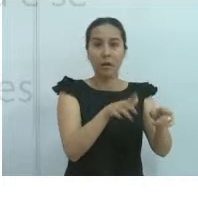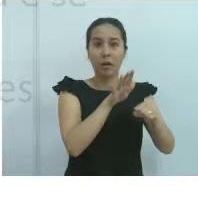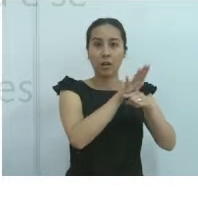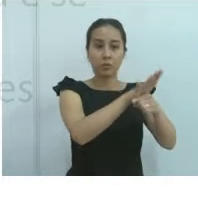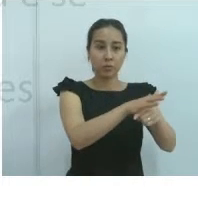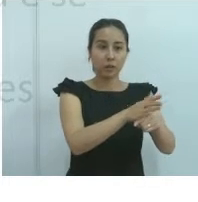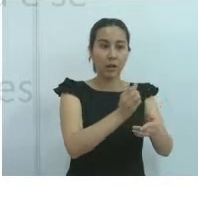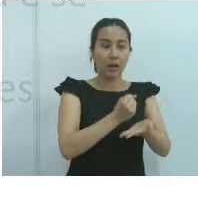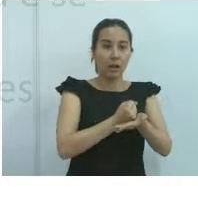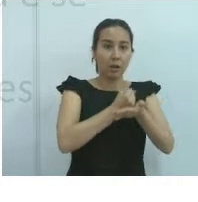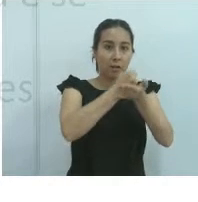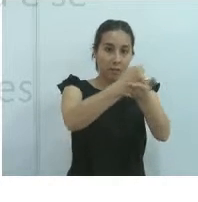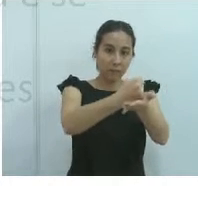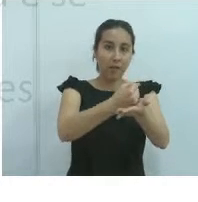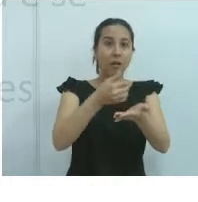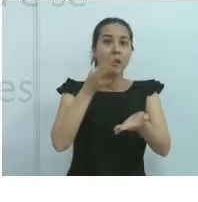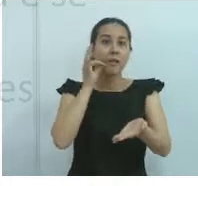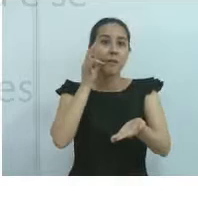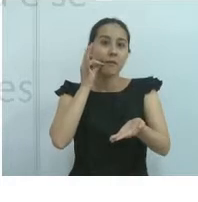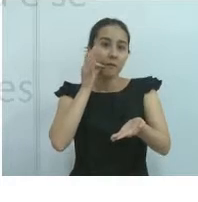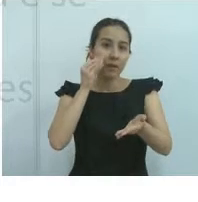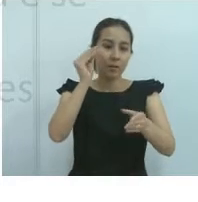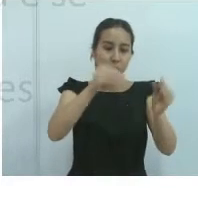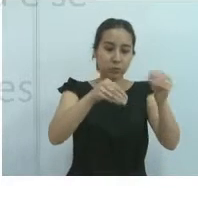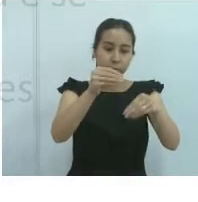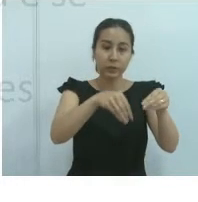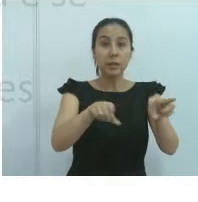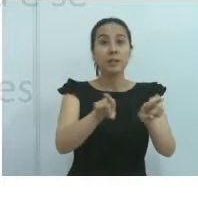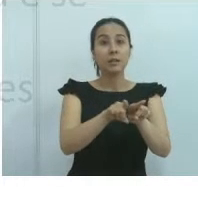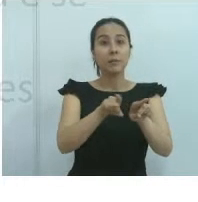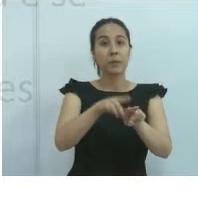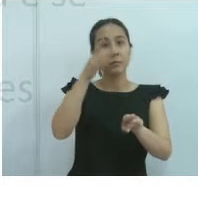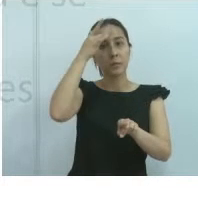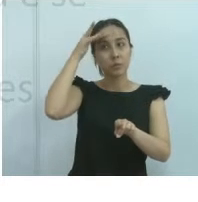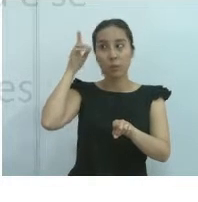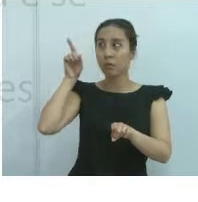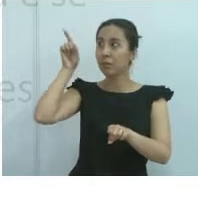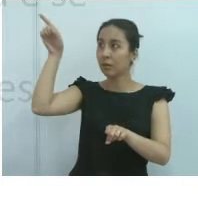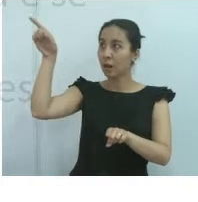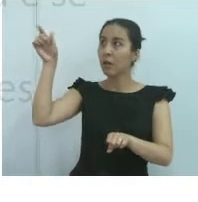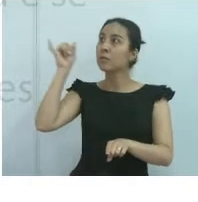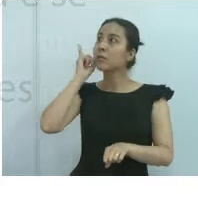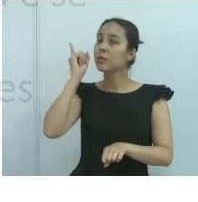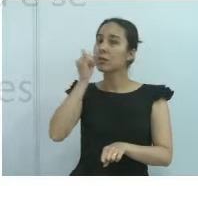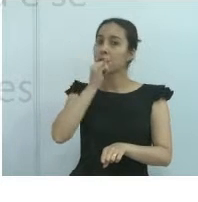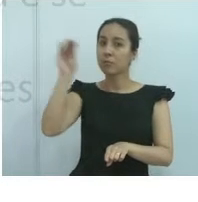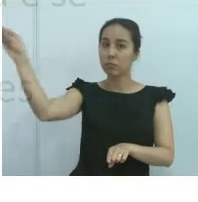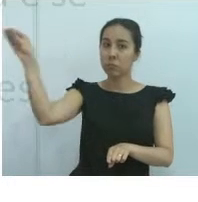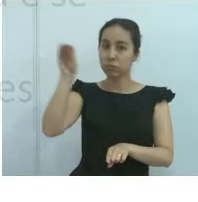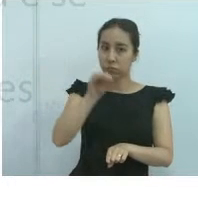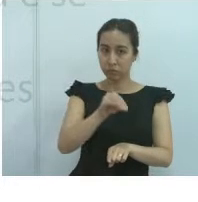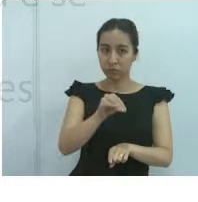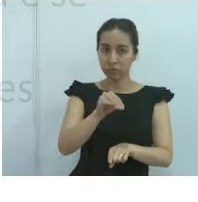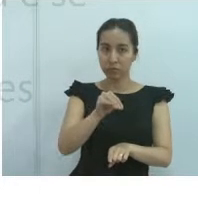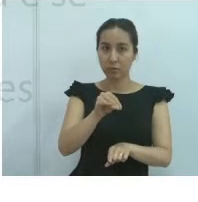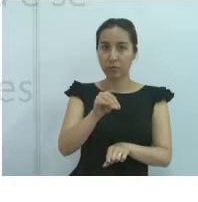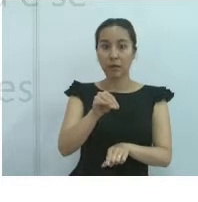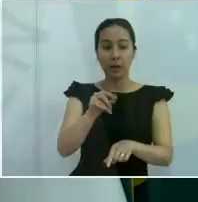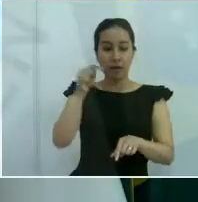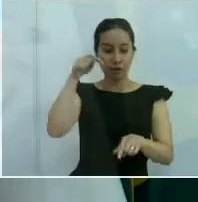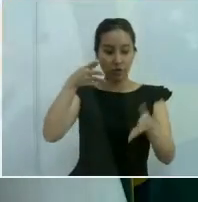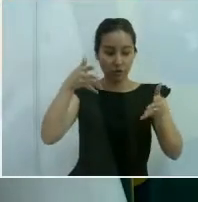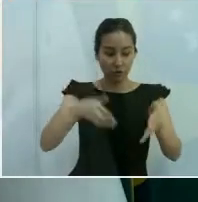começaram a trazer os imigrantes o cara sair da itália sai do país dele é emigrante ele